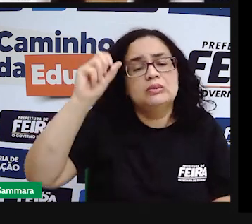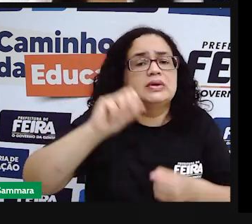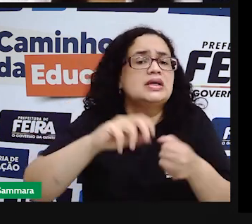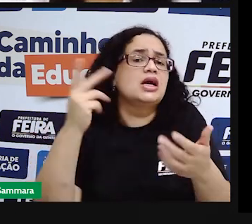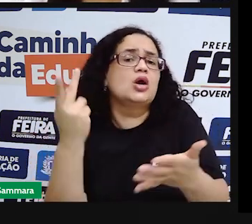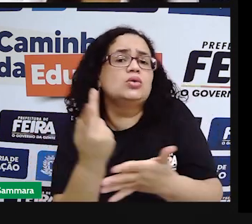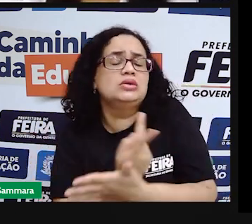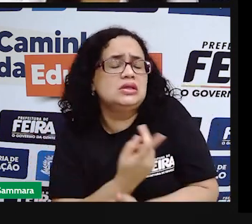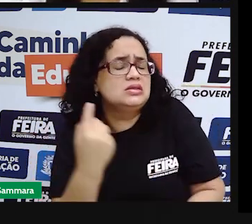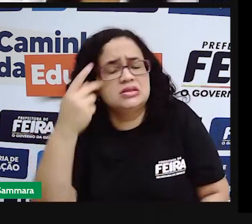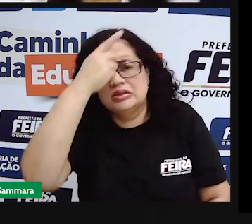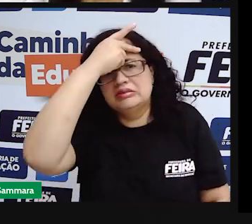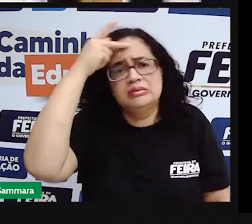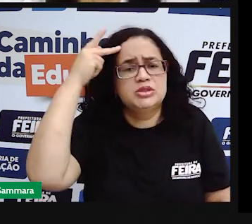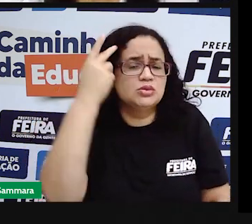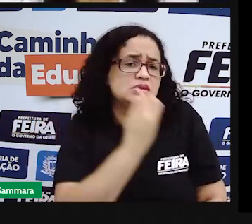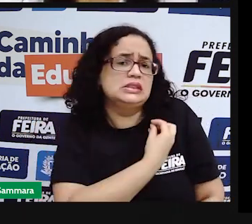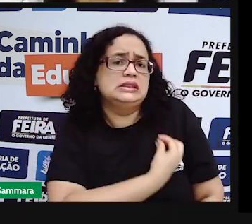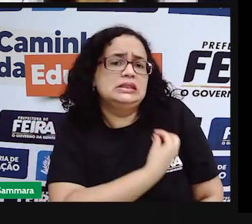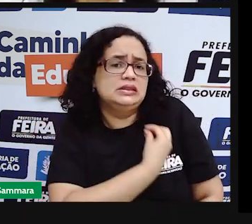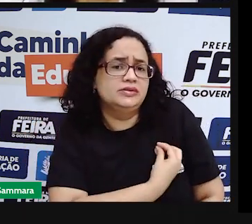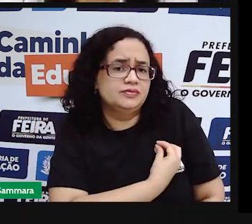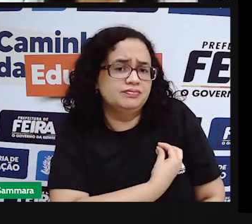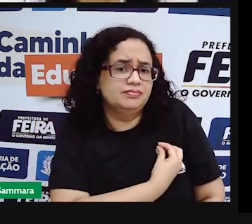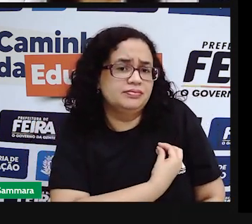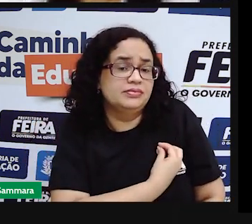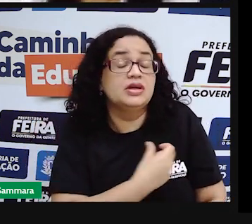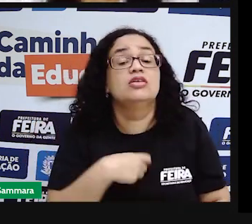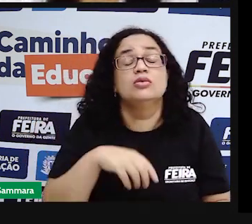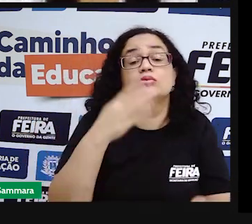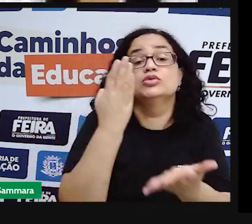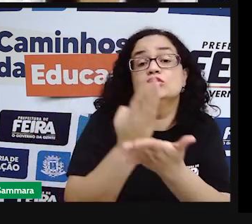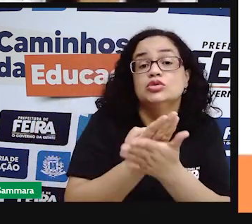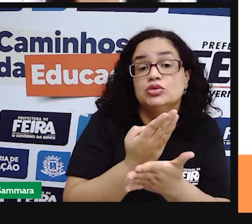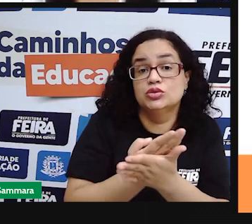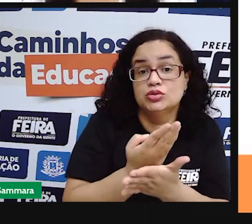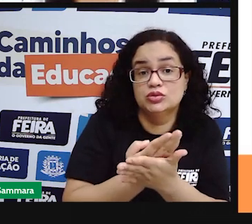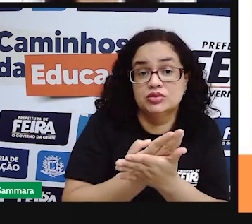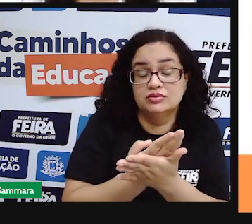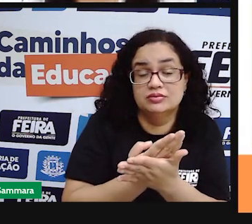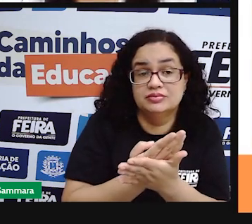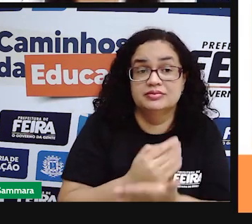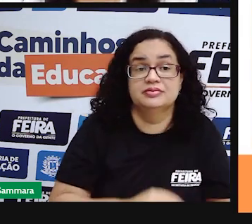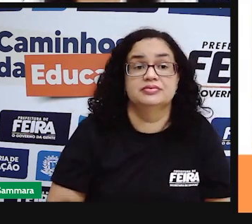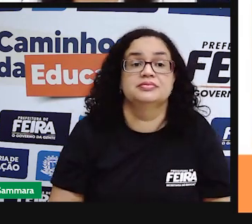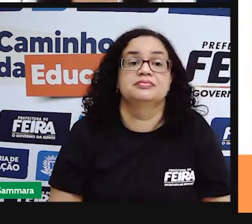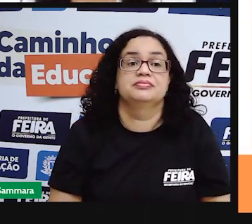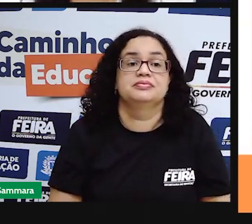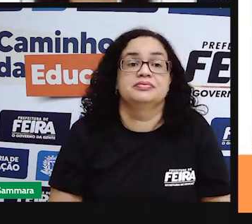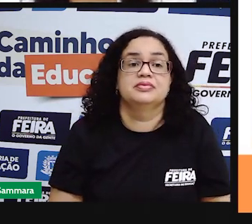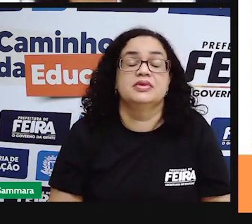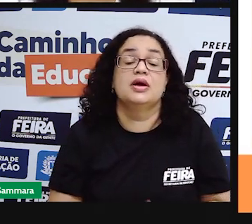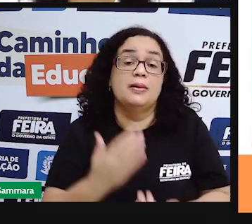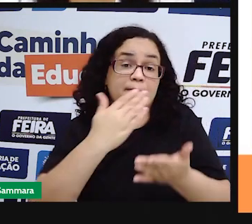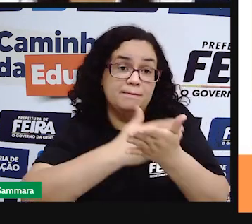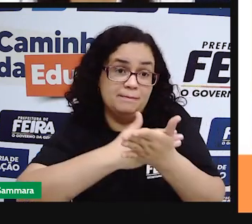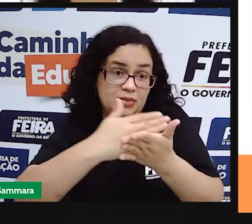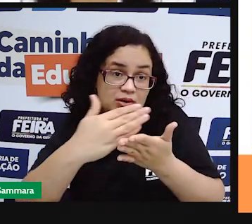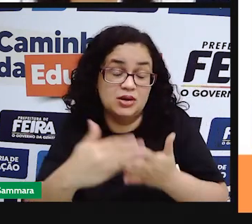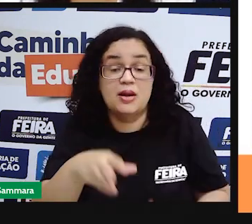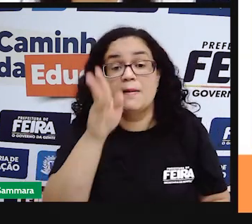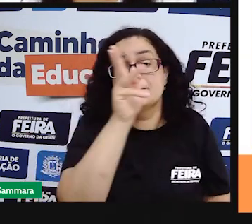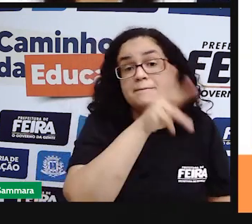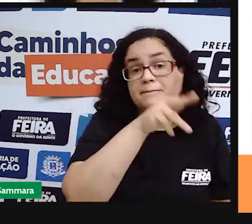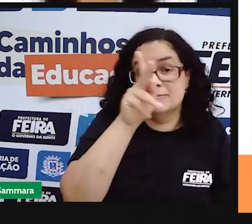a gente. E aí vamos estudar sobre isso. E para começar, colocou aí